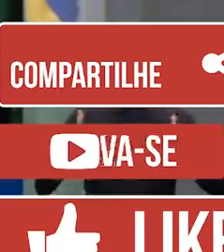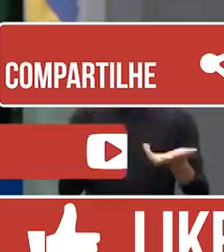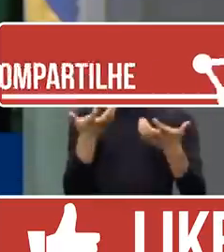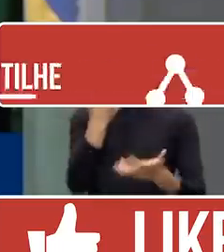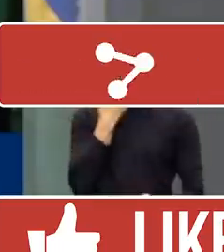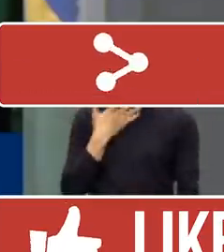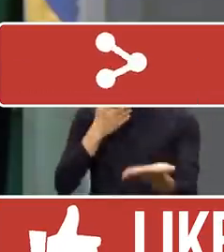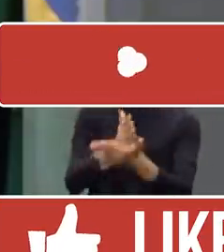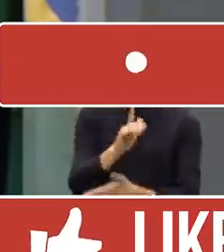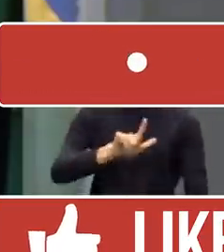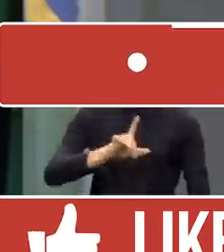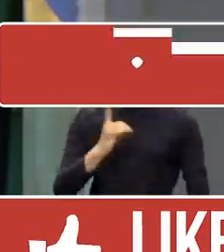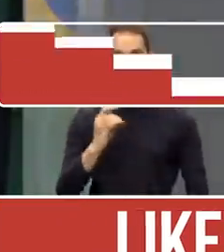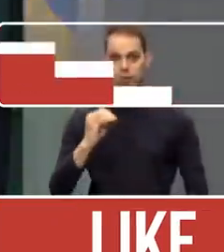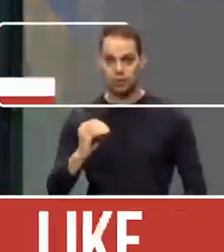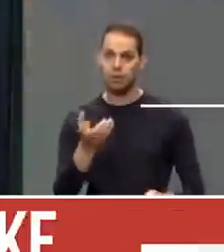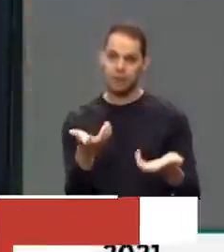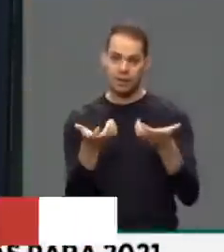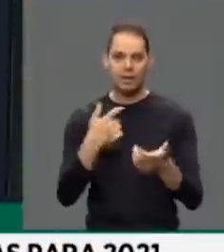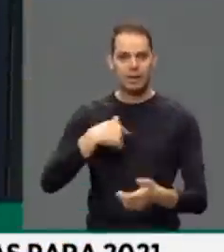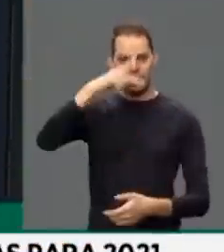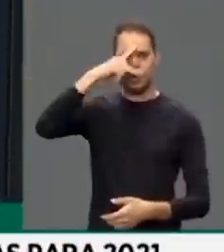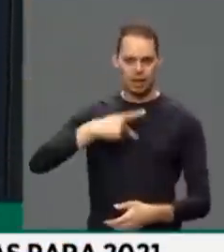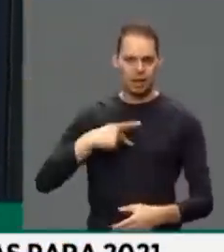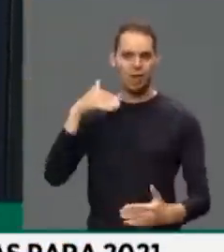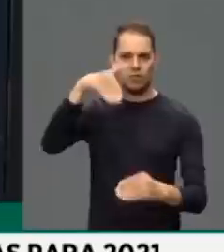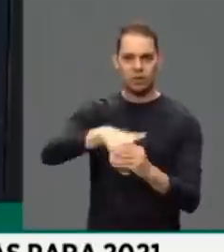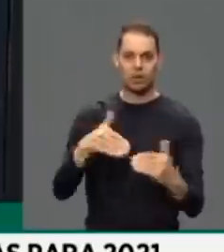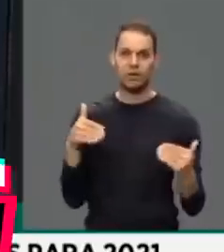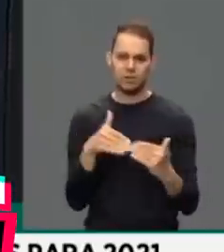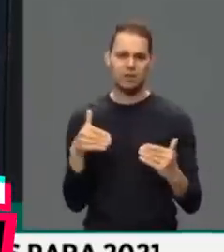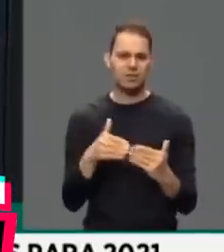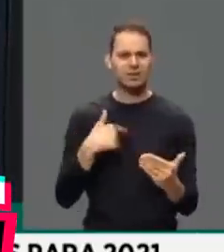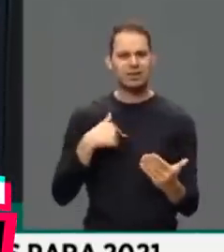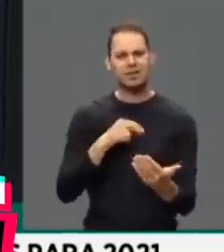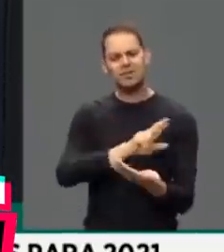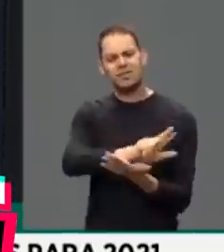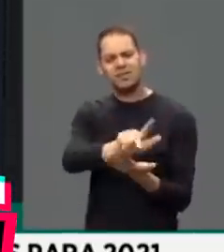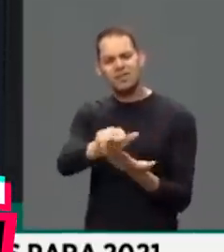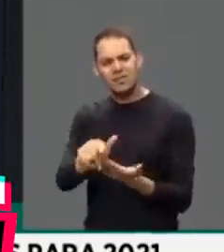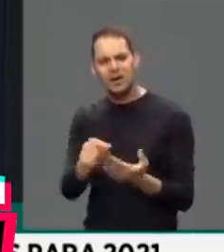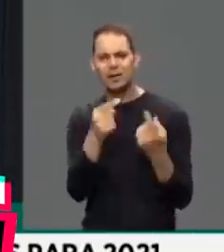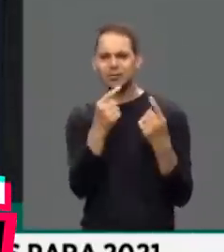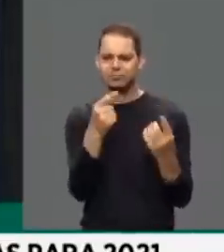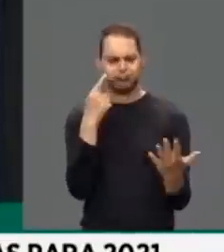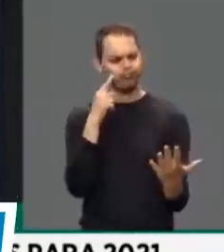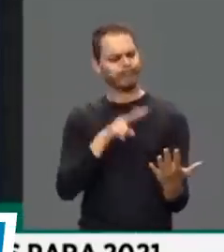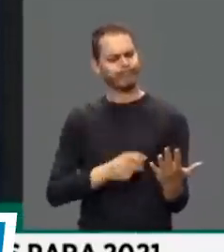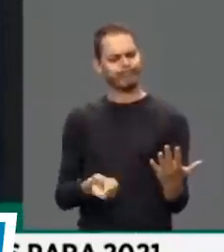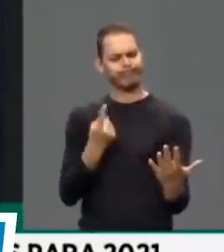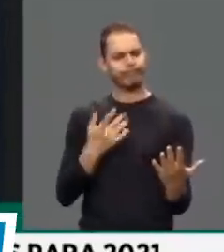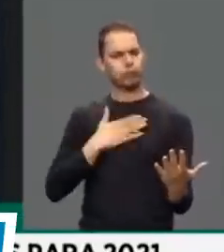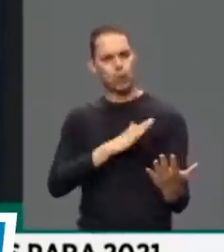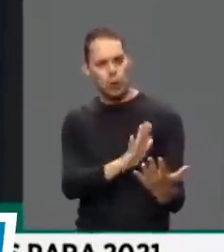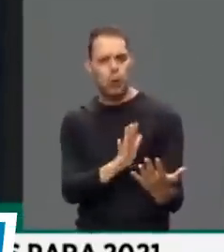lei de diretrizes orçamentárias, né? Eu, pessoalmente, votarei a favor, apesar de uma série de críticas que tenho a fazer ao projeto